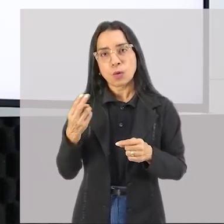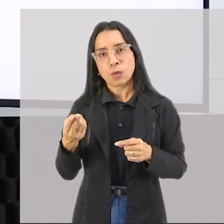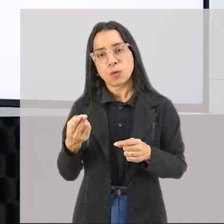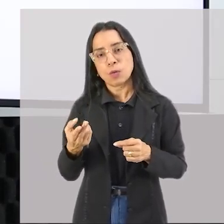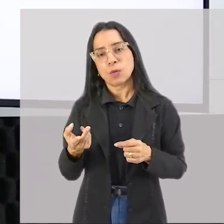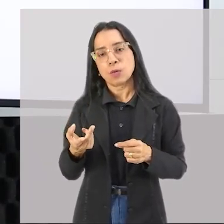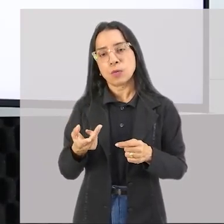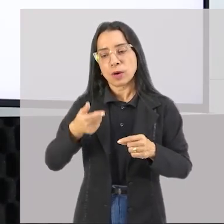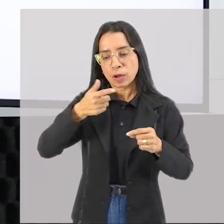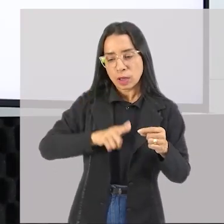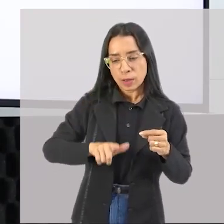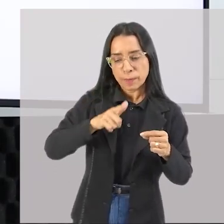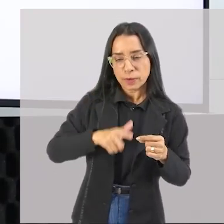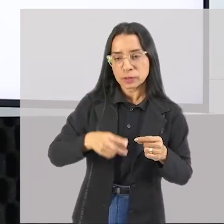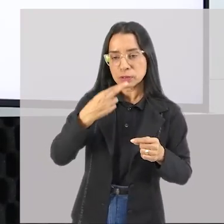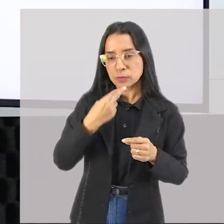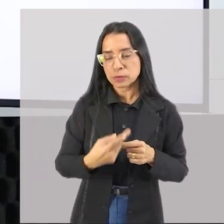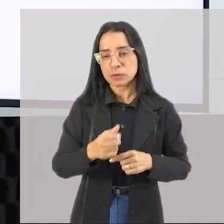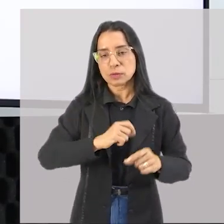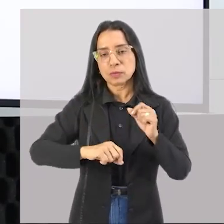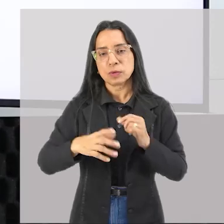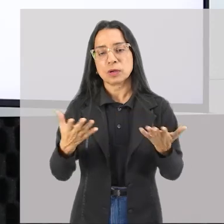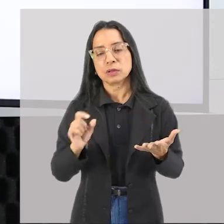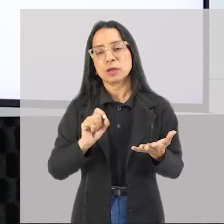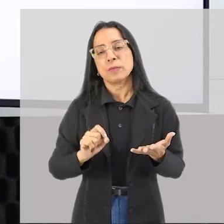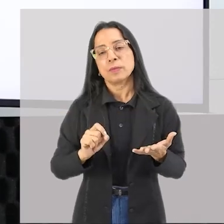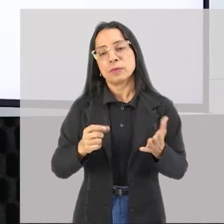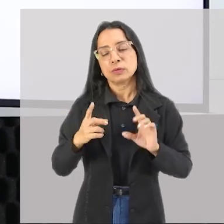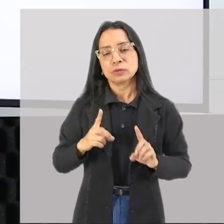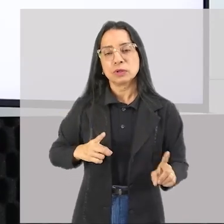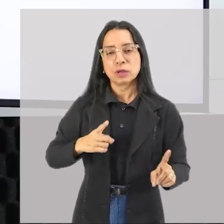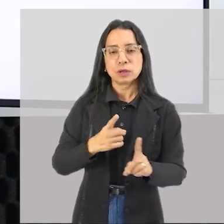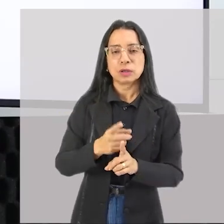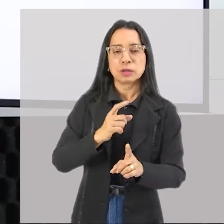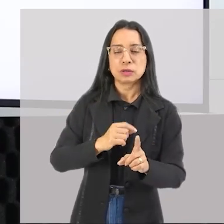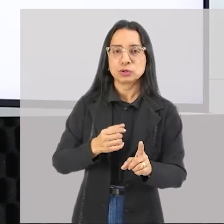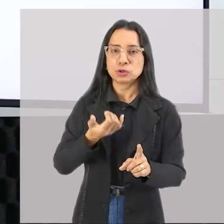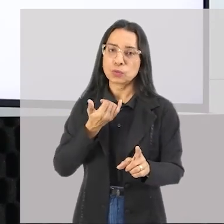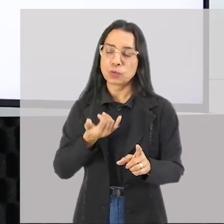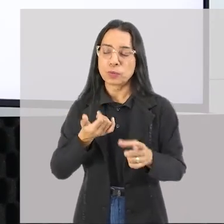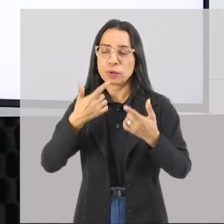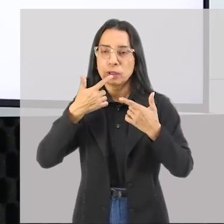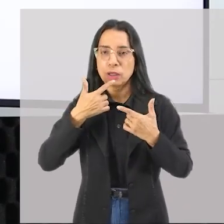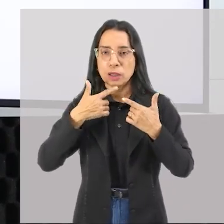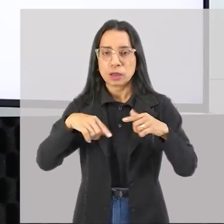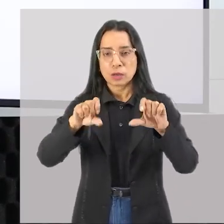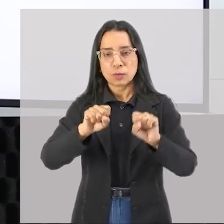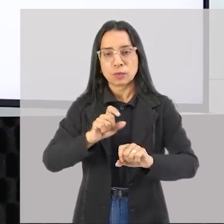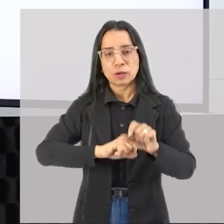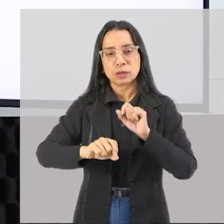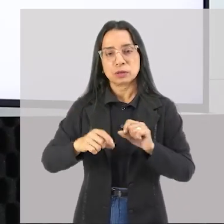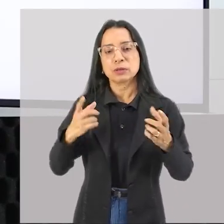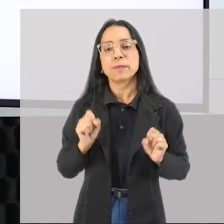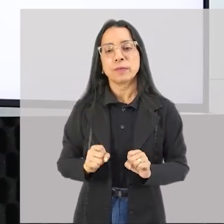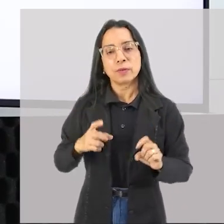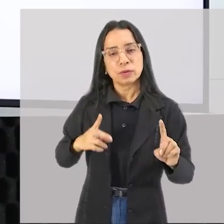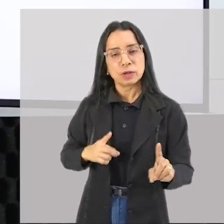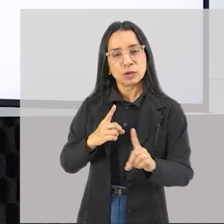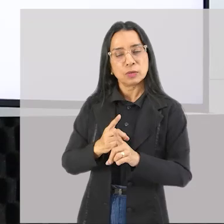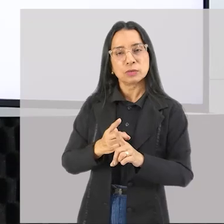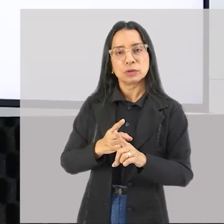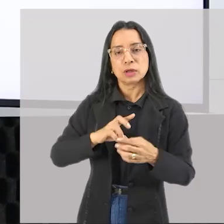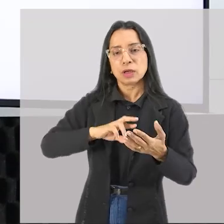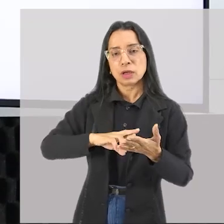você pode encontrar nos marcadores de oralidade algumas representações que trazem esses